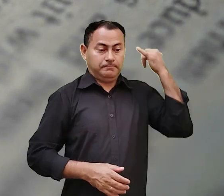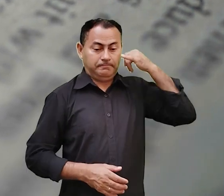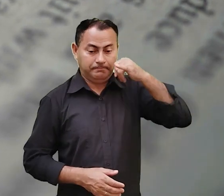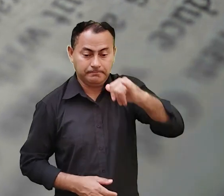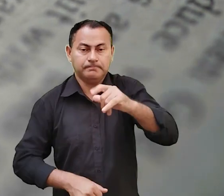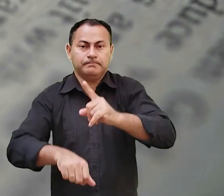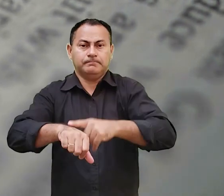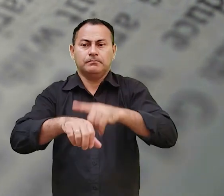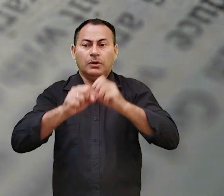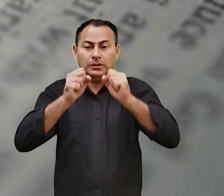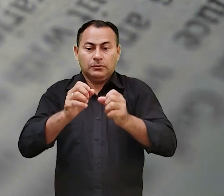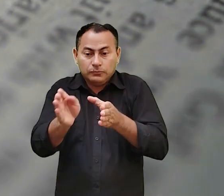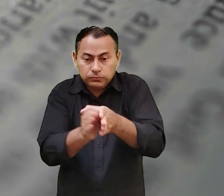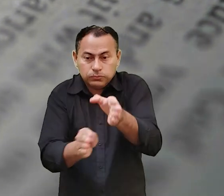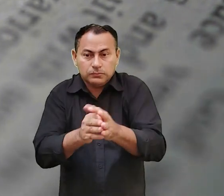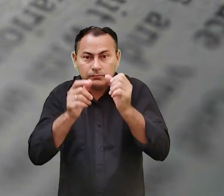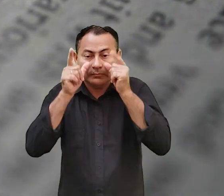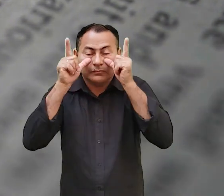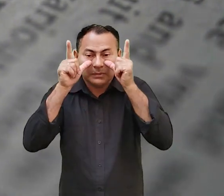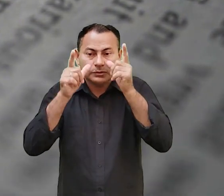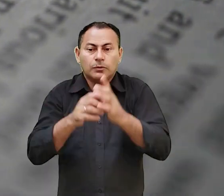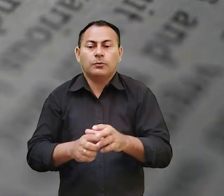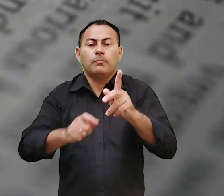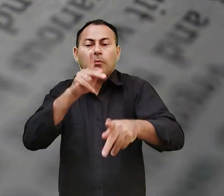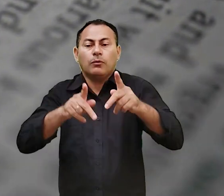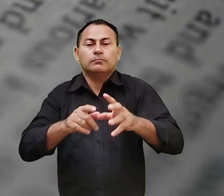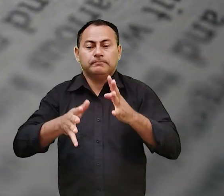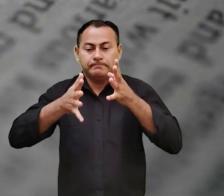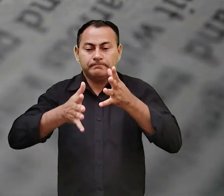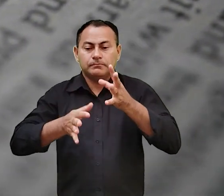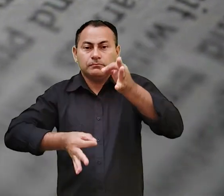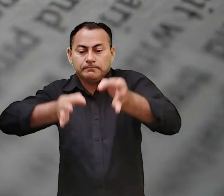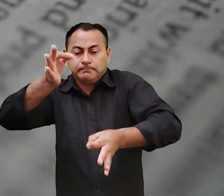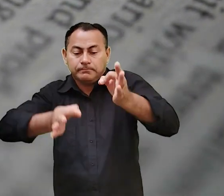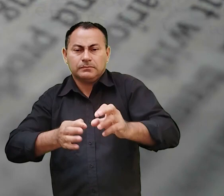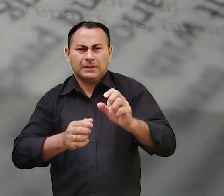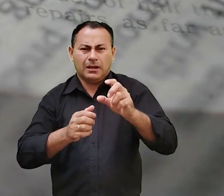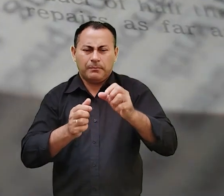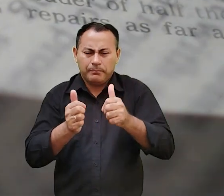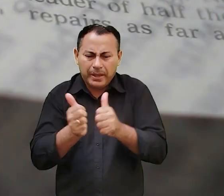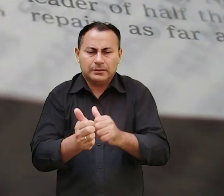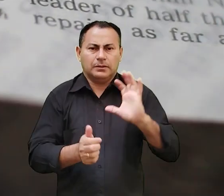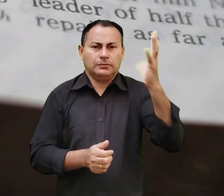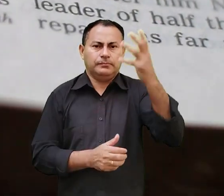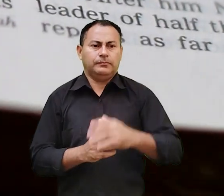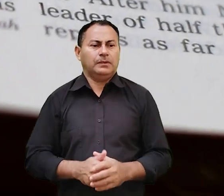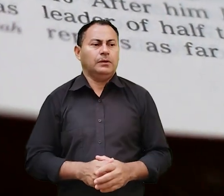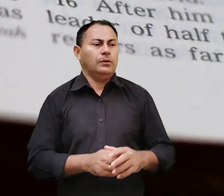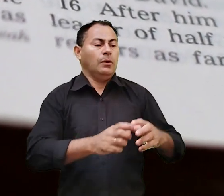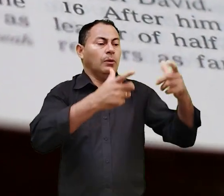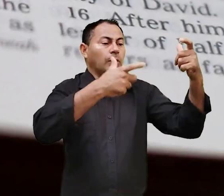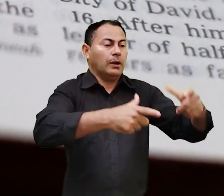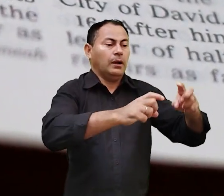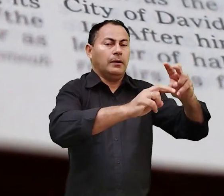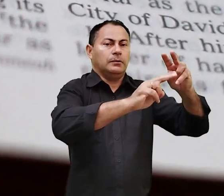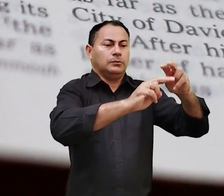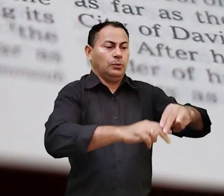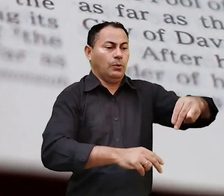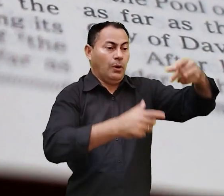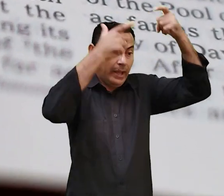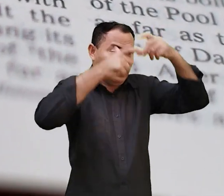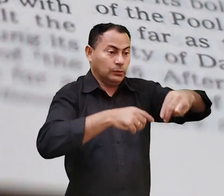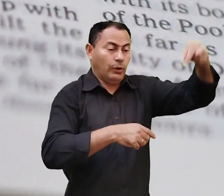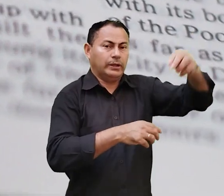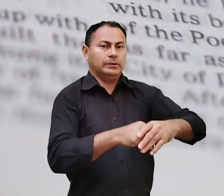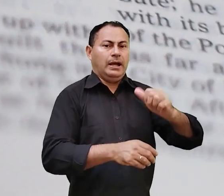período para que eles pudessem alertar o povo sobre o julgamento que estava para acontecer. Os 2 cativeiros do reino do norte pelos assírios e